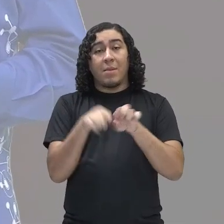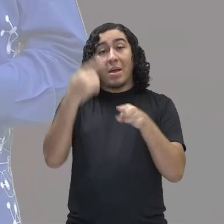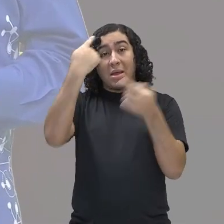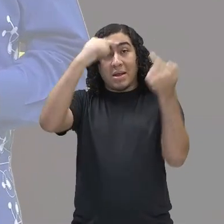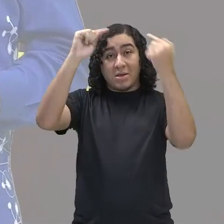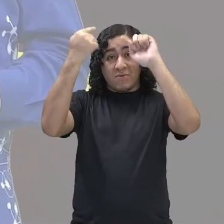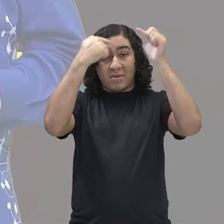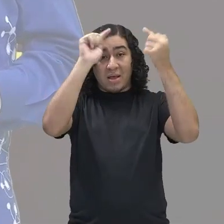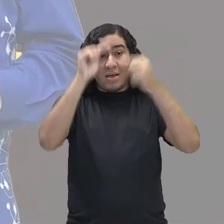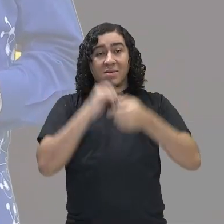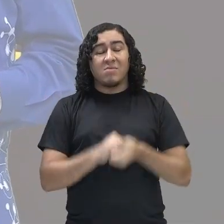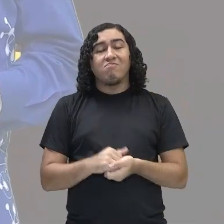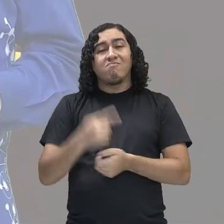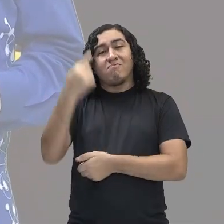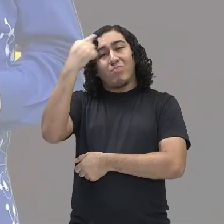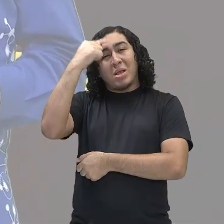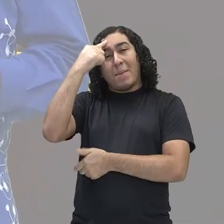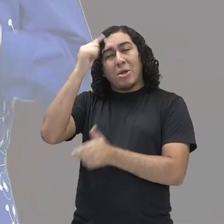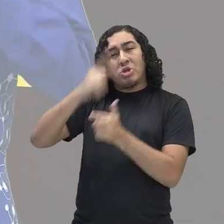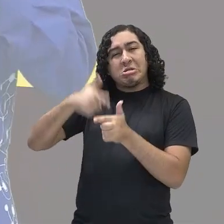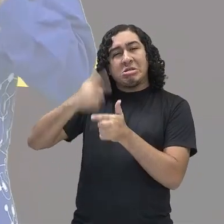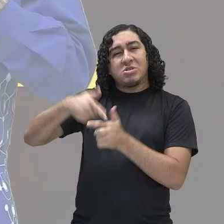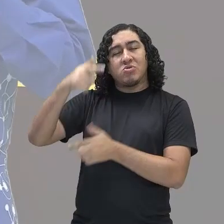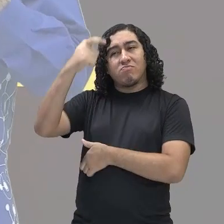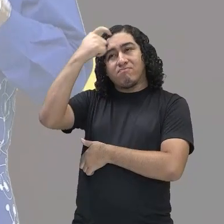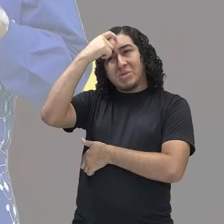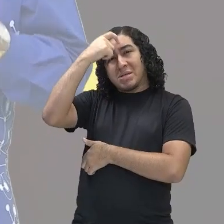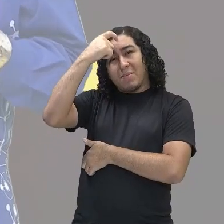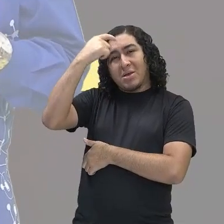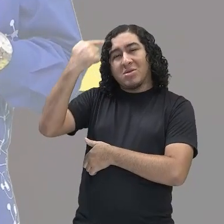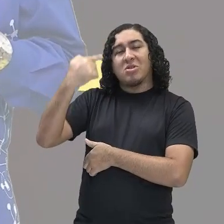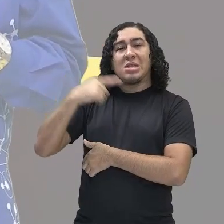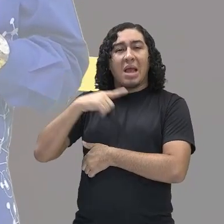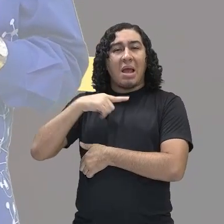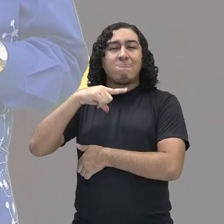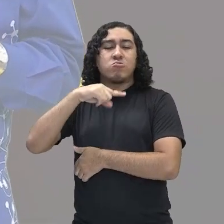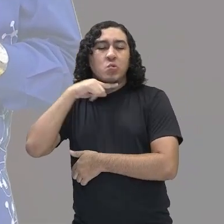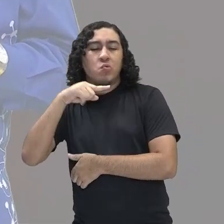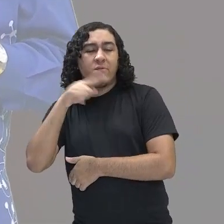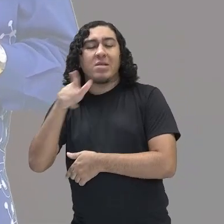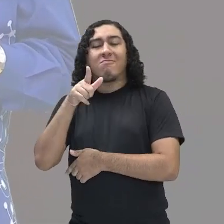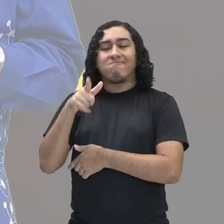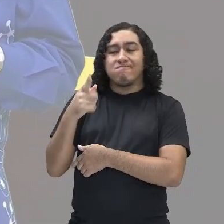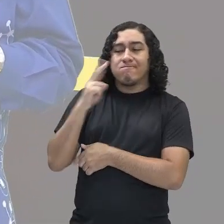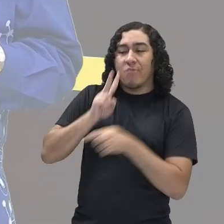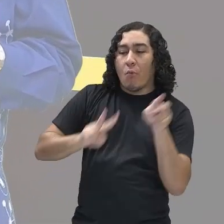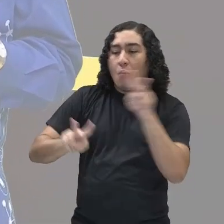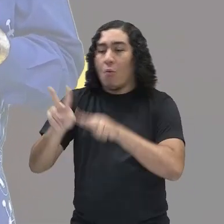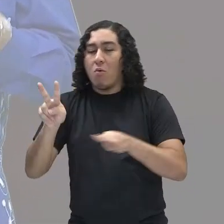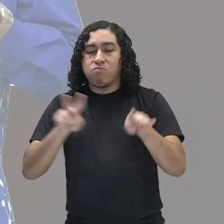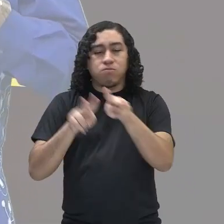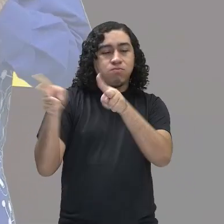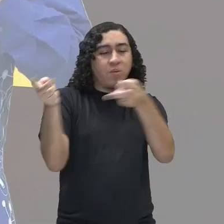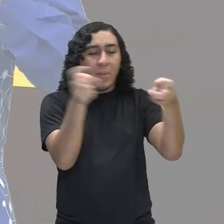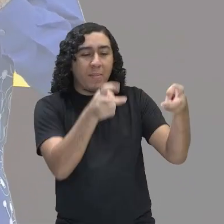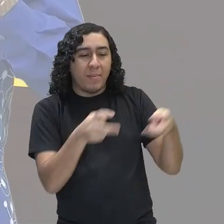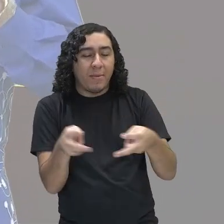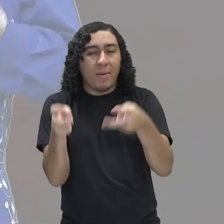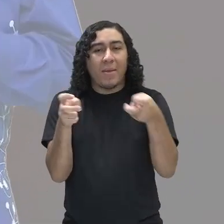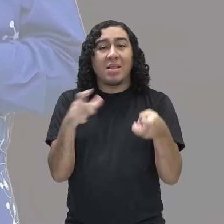criatividade, do pensamento crítico. O pensamento está mudando, você está vendo, está olhando e